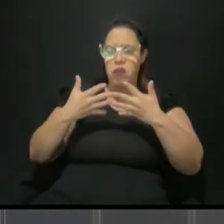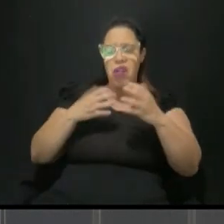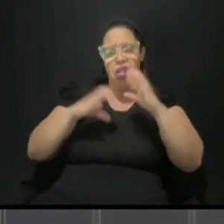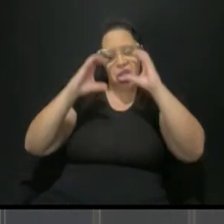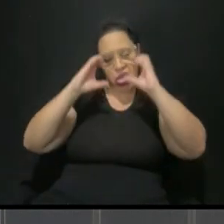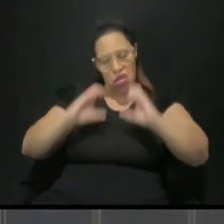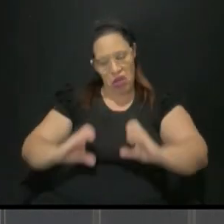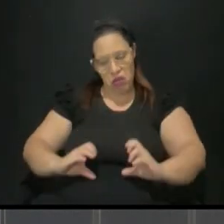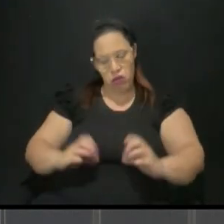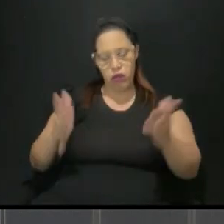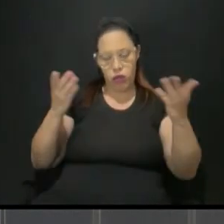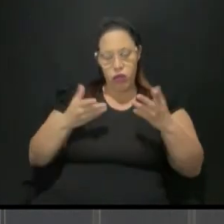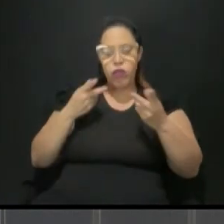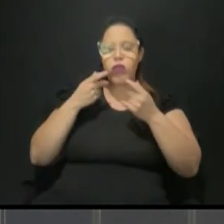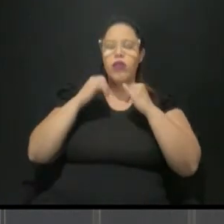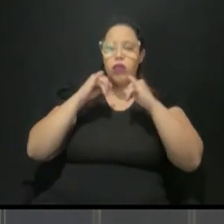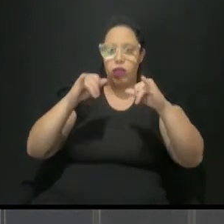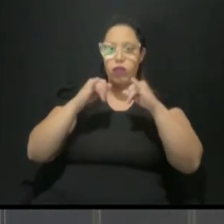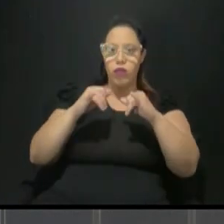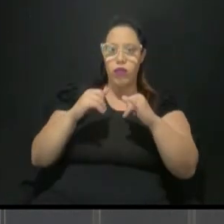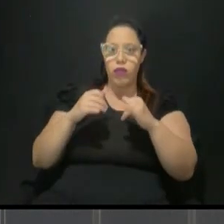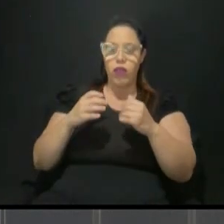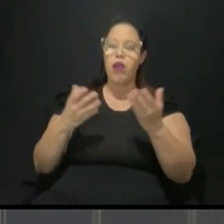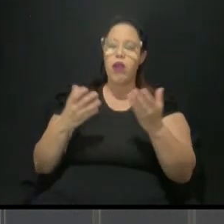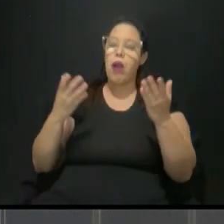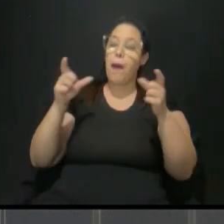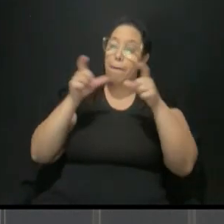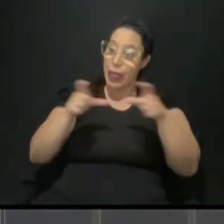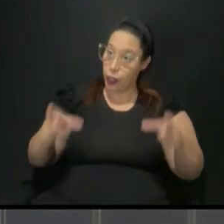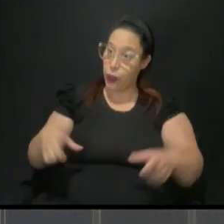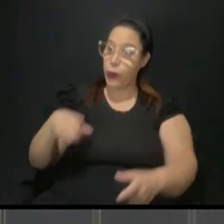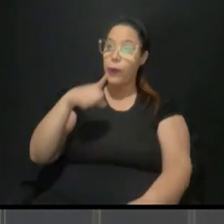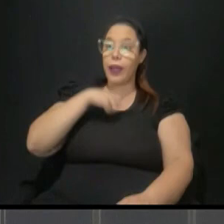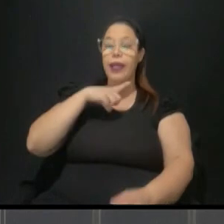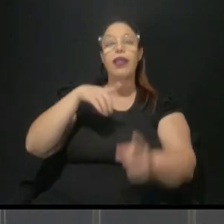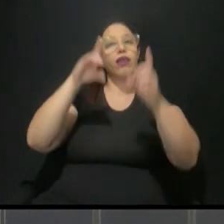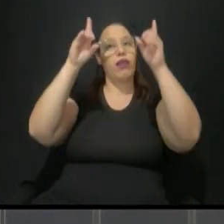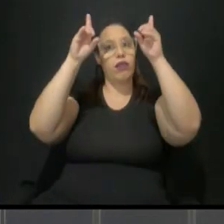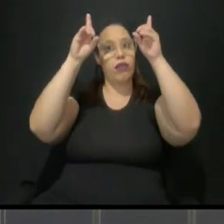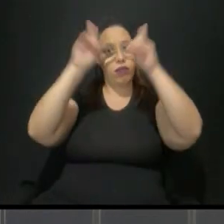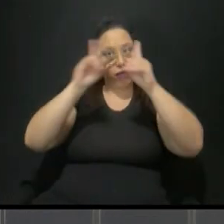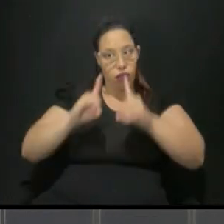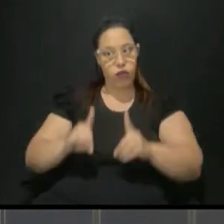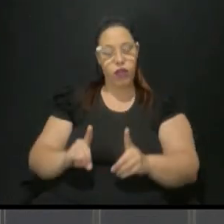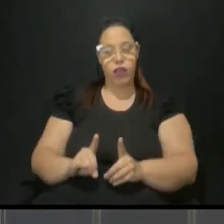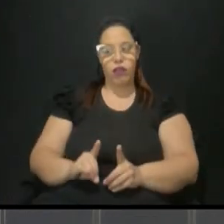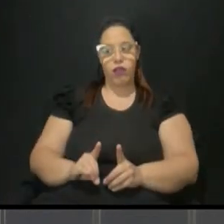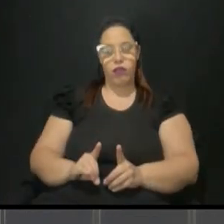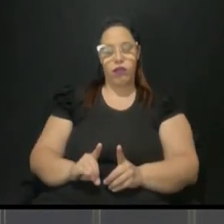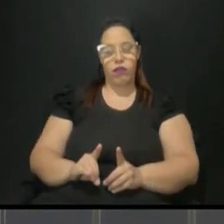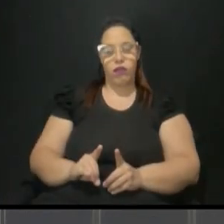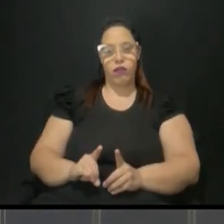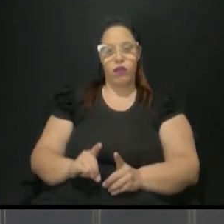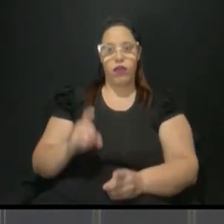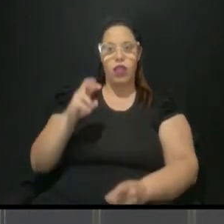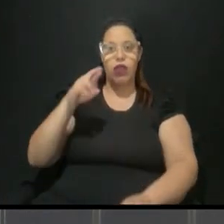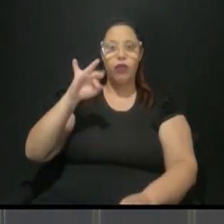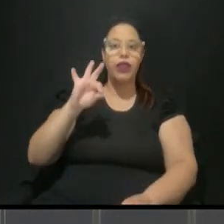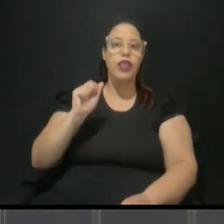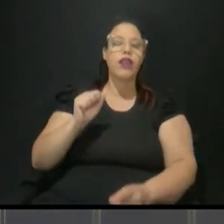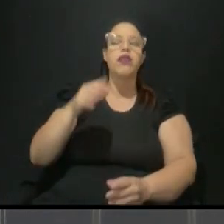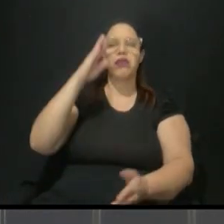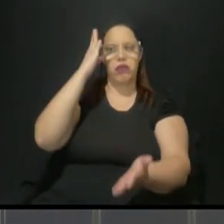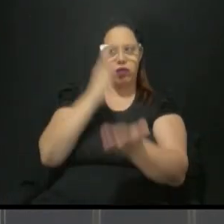falamos pessoa com deficiência. Então, não, a deficiência existe, não